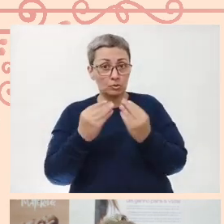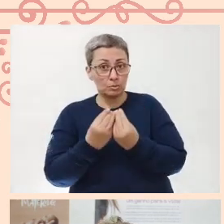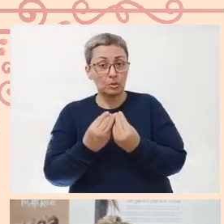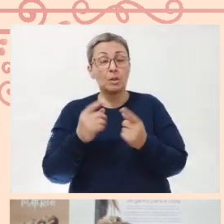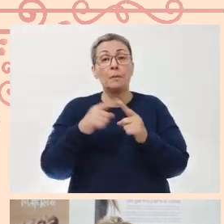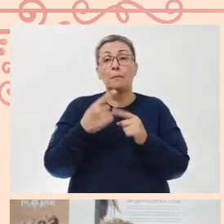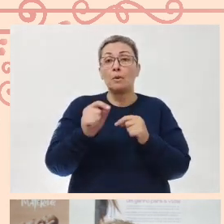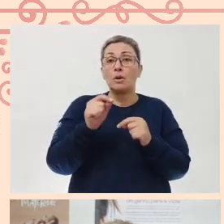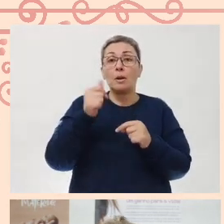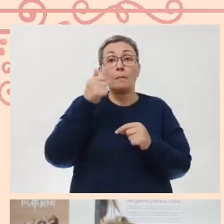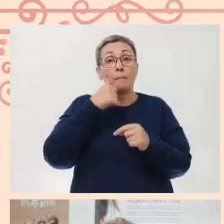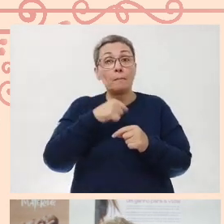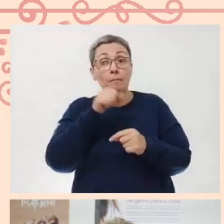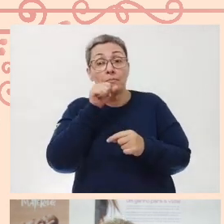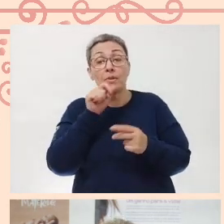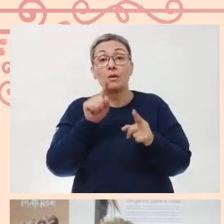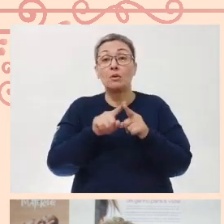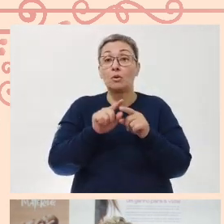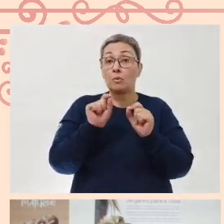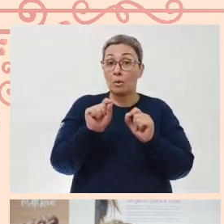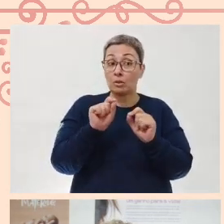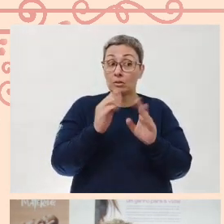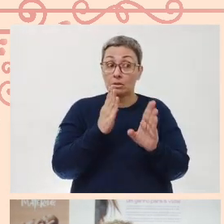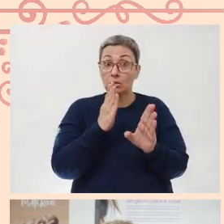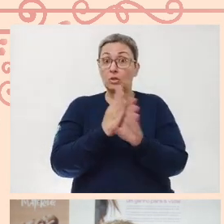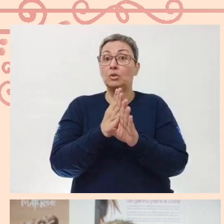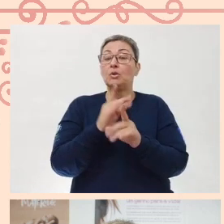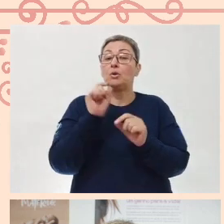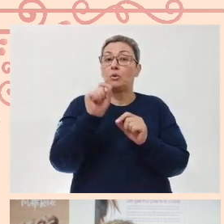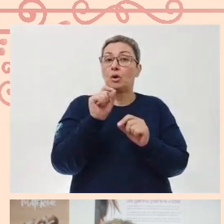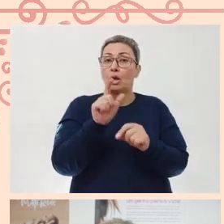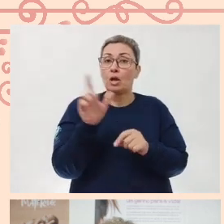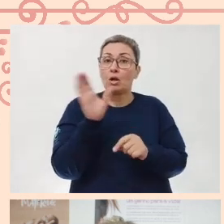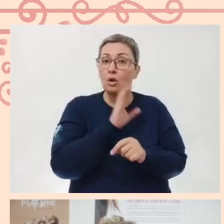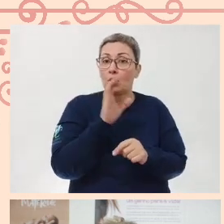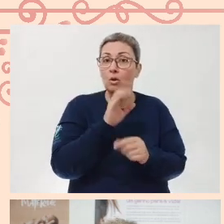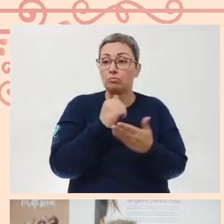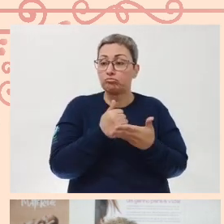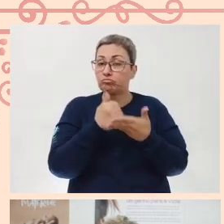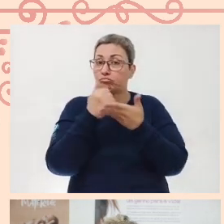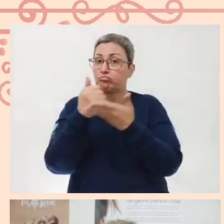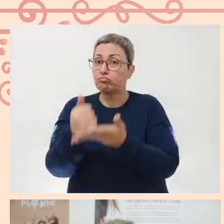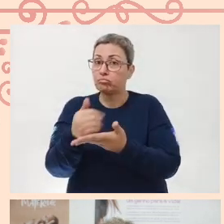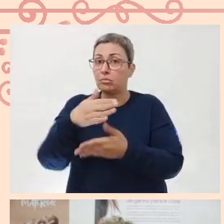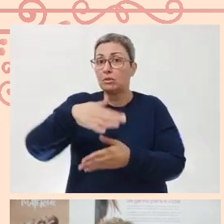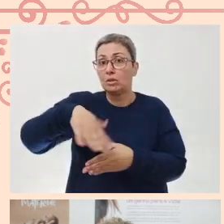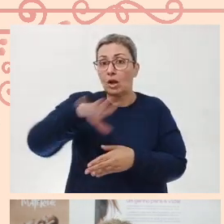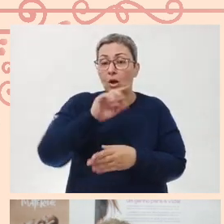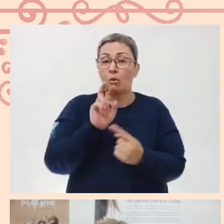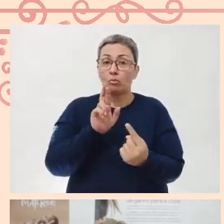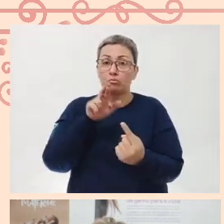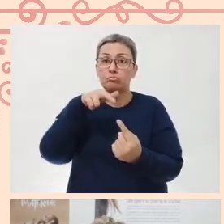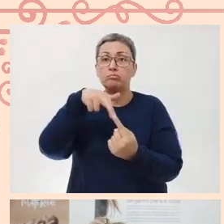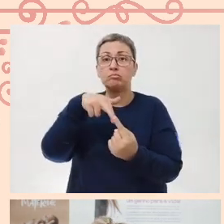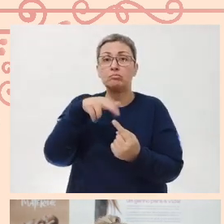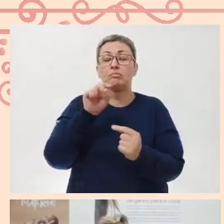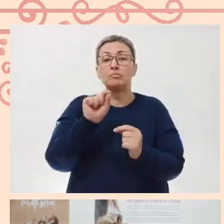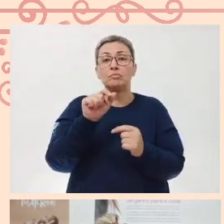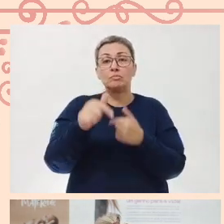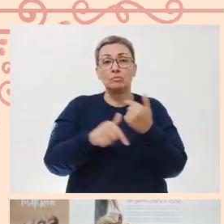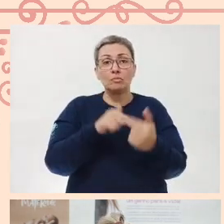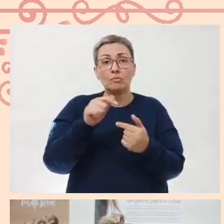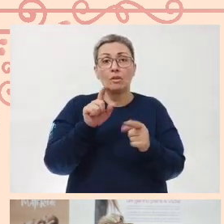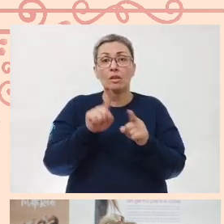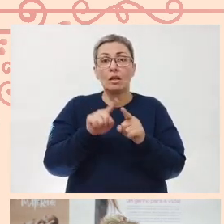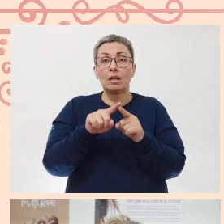saúde de família, para que essa mãe seja identificada e logo encaminhada para os serviços de